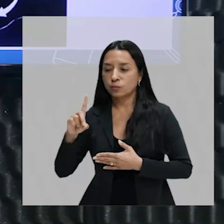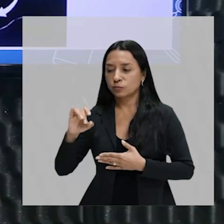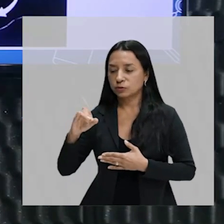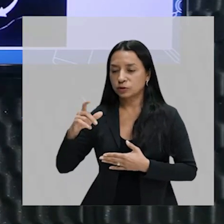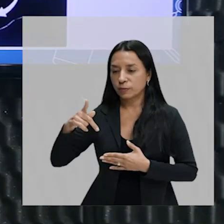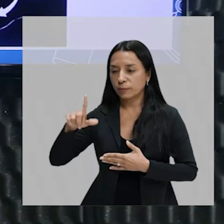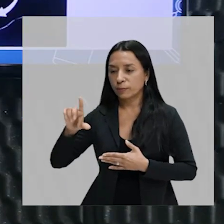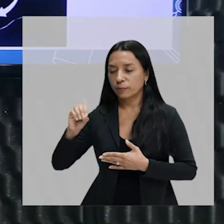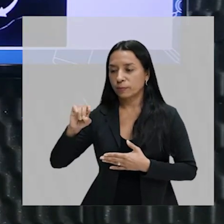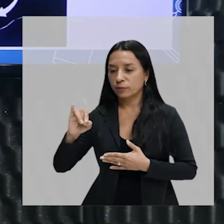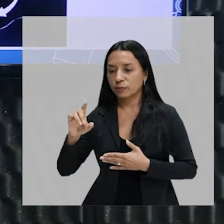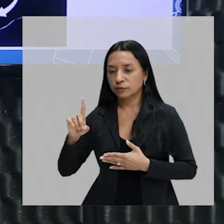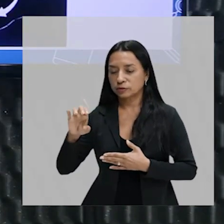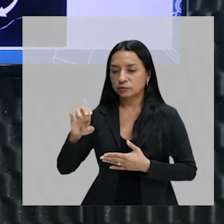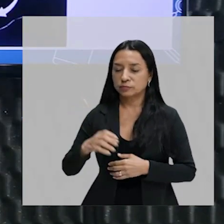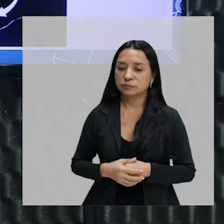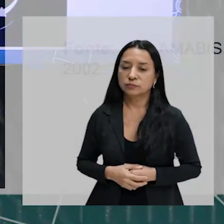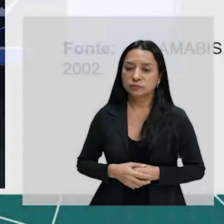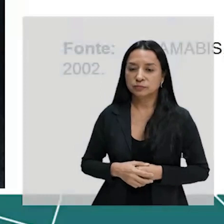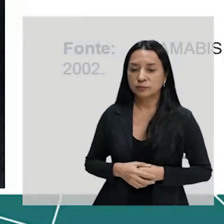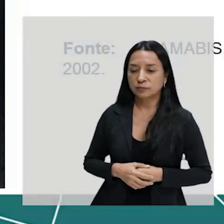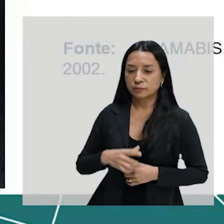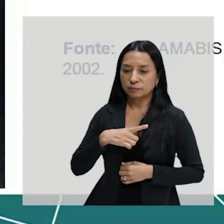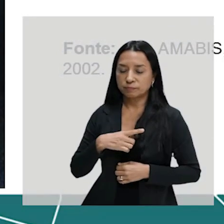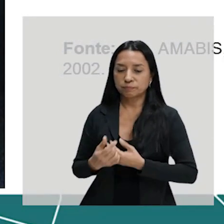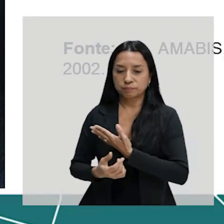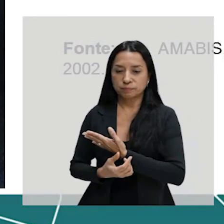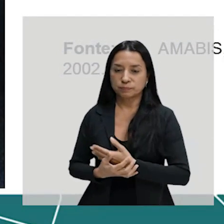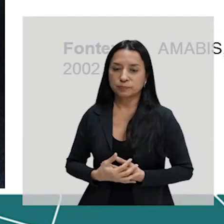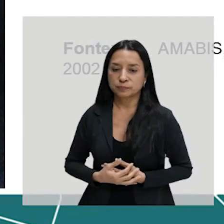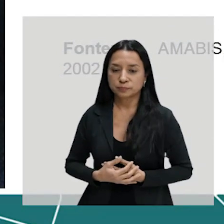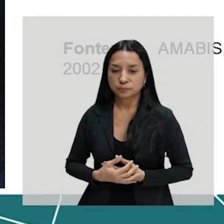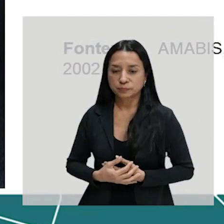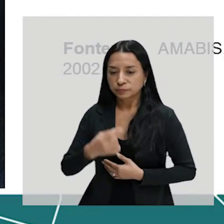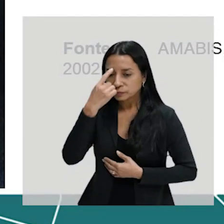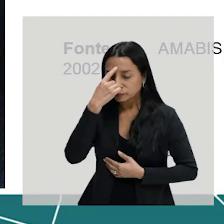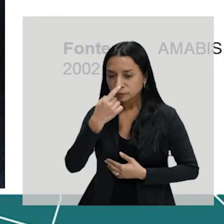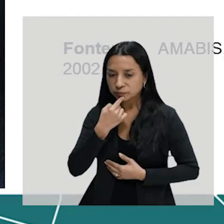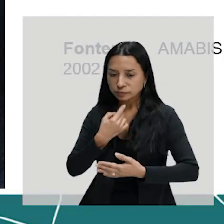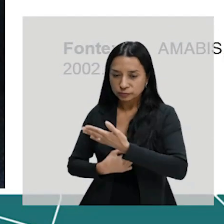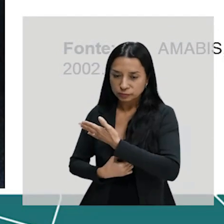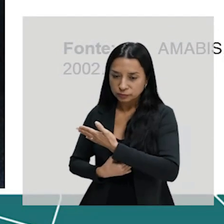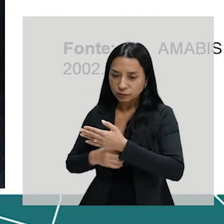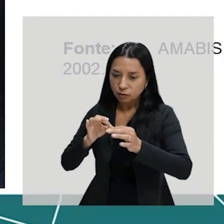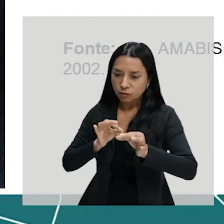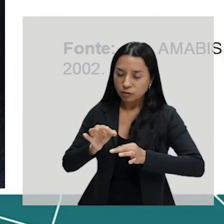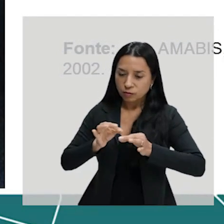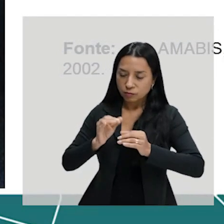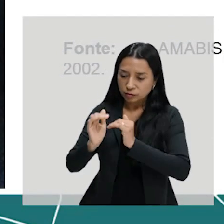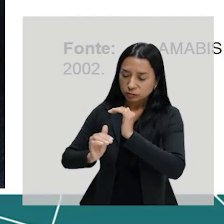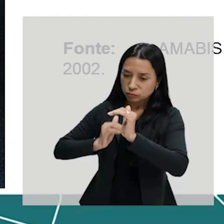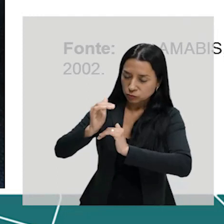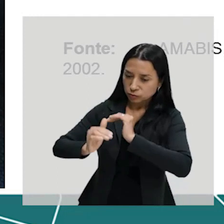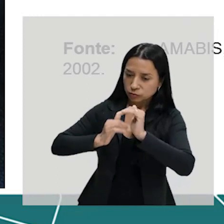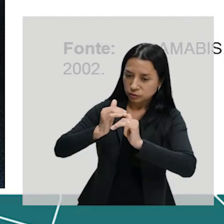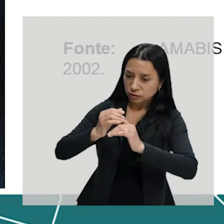o que que seria a espermeogênese eu tenho aqui ó a espermatide que foi formada lá naquele processo de meiose foram